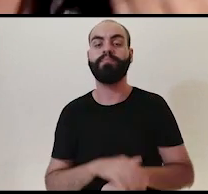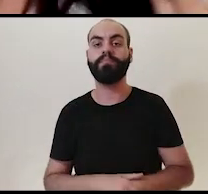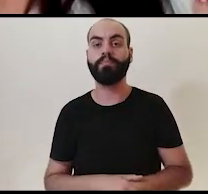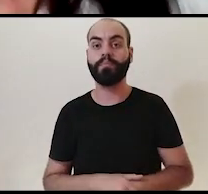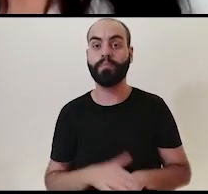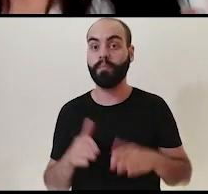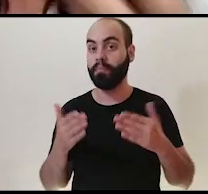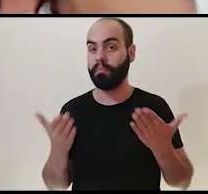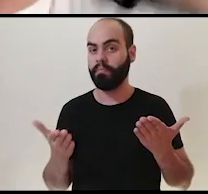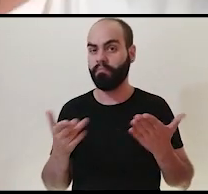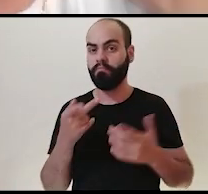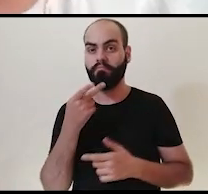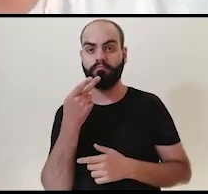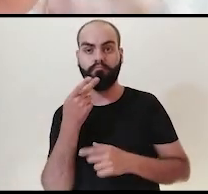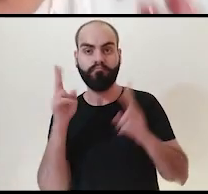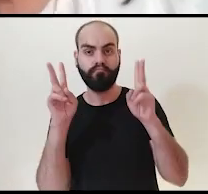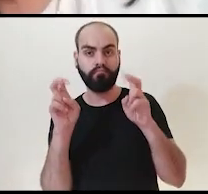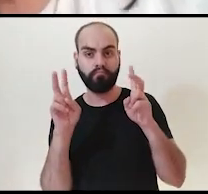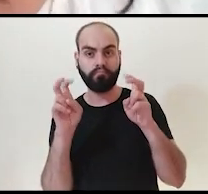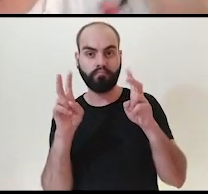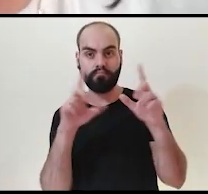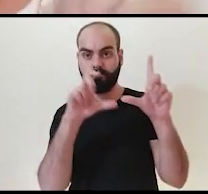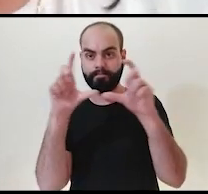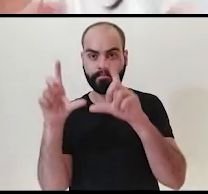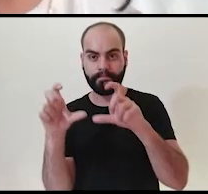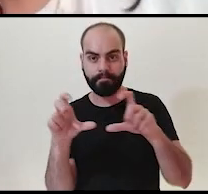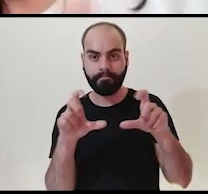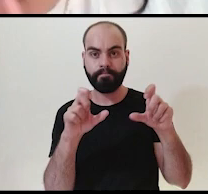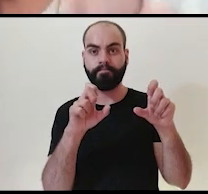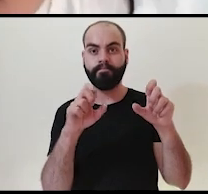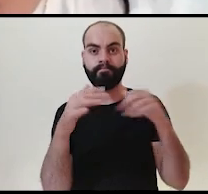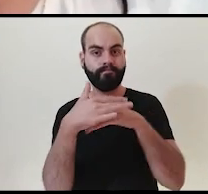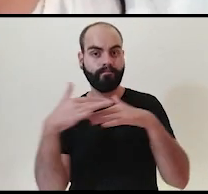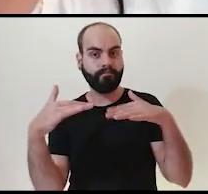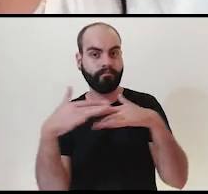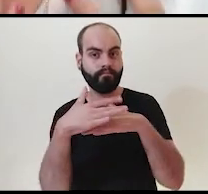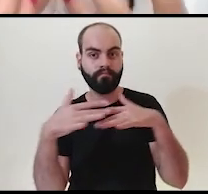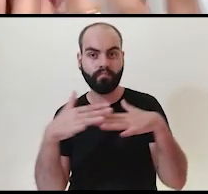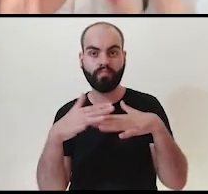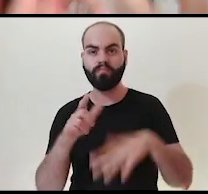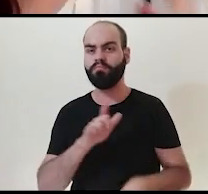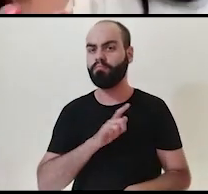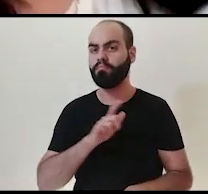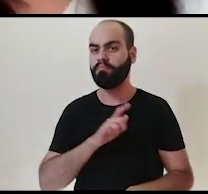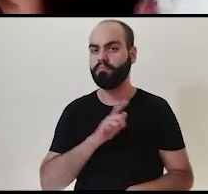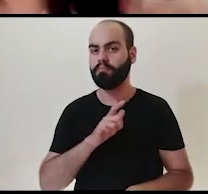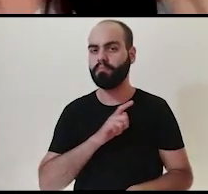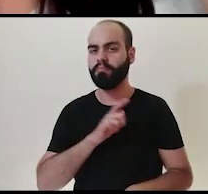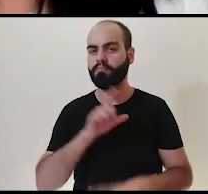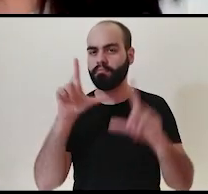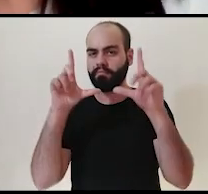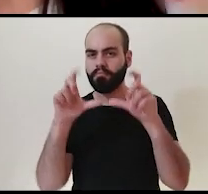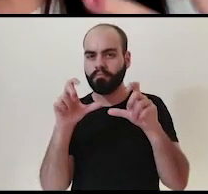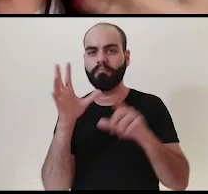Quando a gente fala de fotografia da cidade para um roteiro, pode até ser que tenha uma ou outra foto ali que é mais bastante